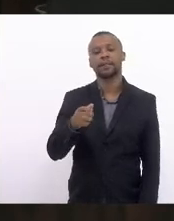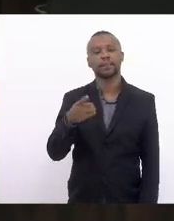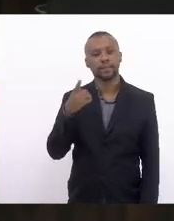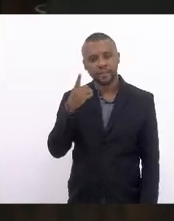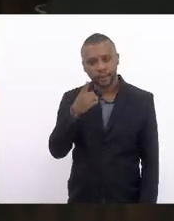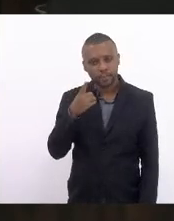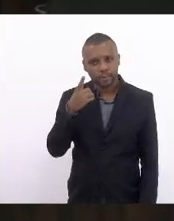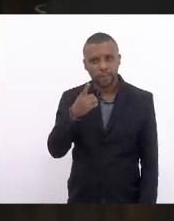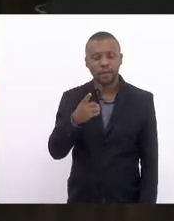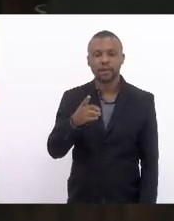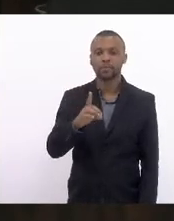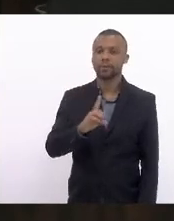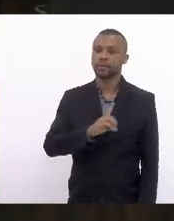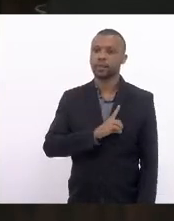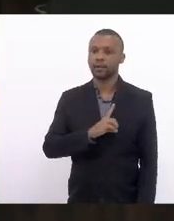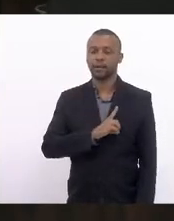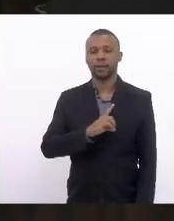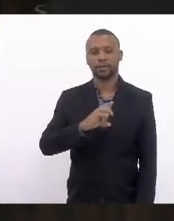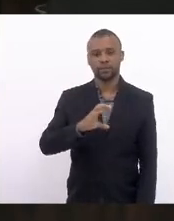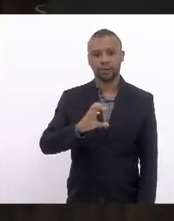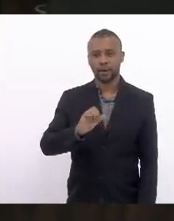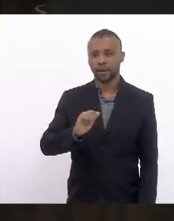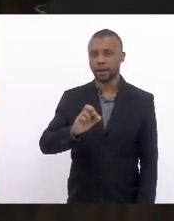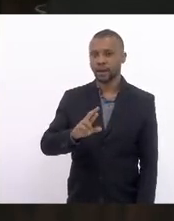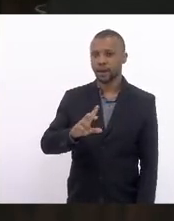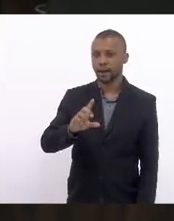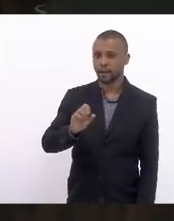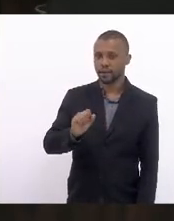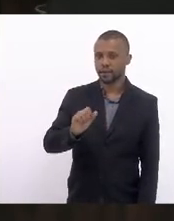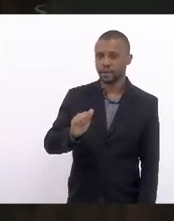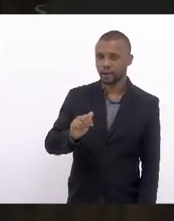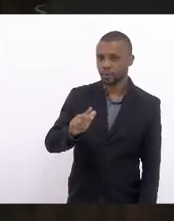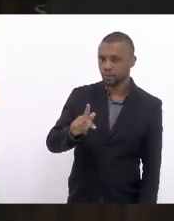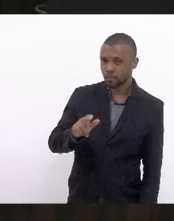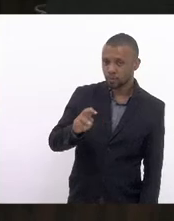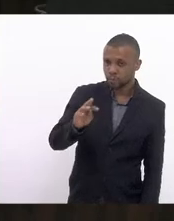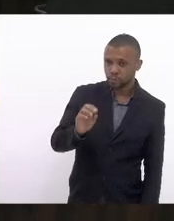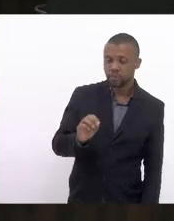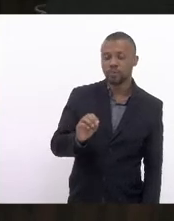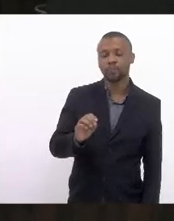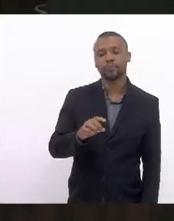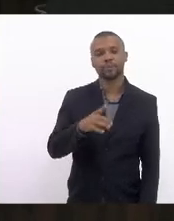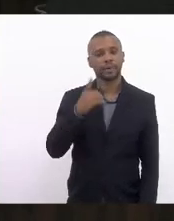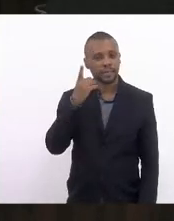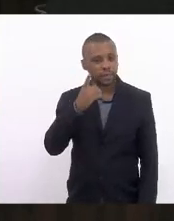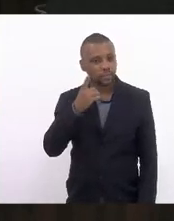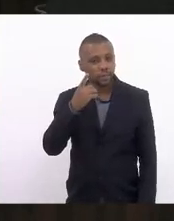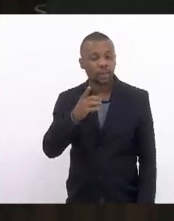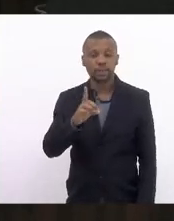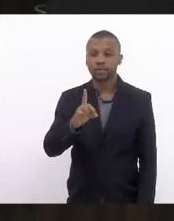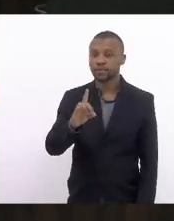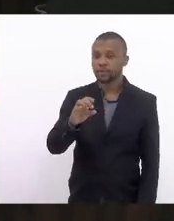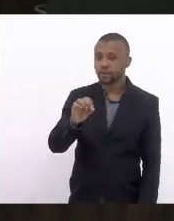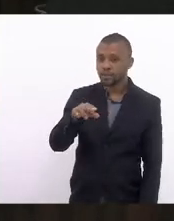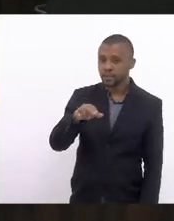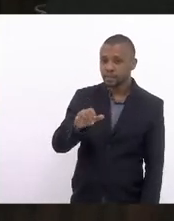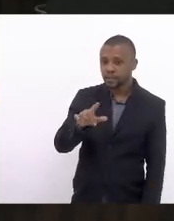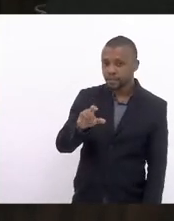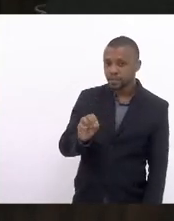deputado Delegado Carlos Augusto, deputado Dionísio Lins, deputado Doutor Deodalto,